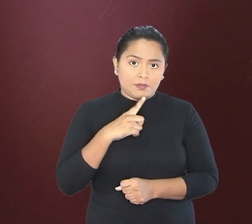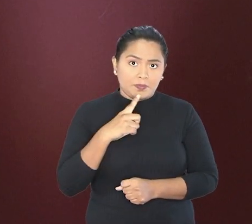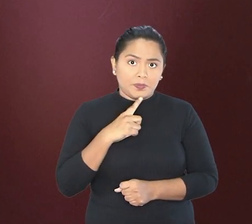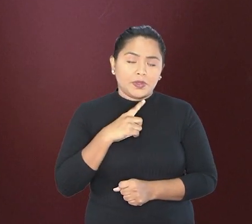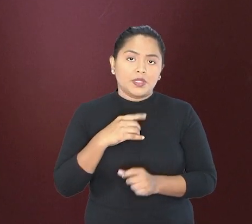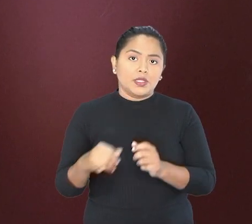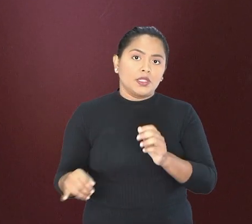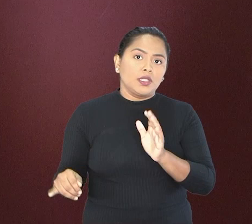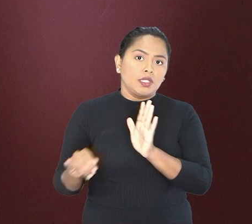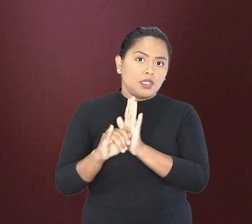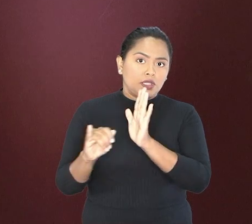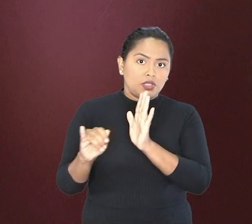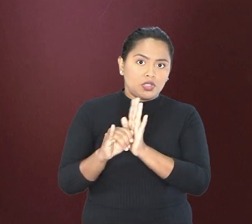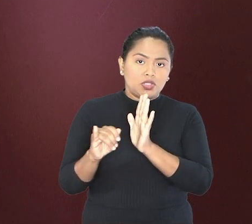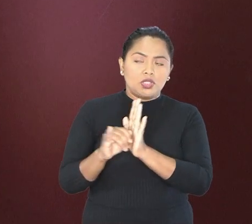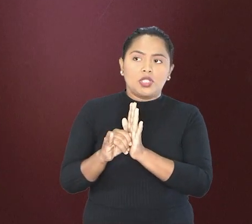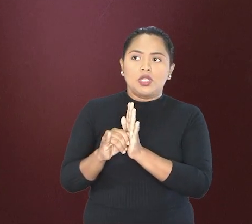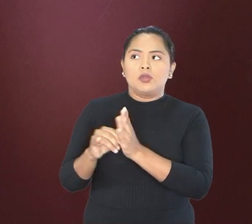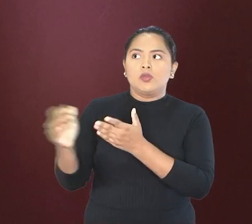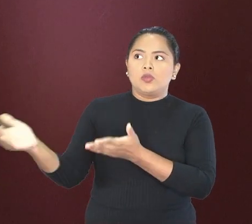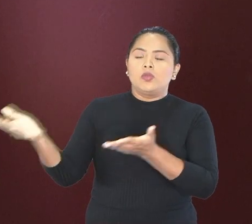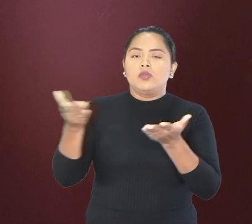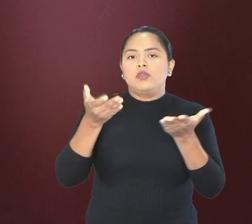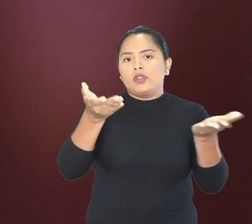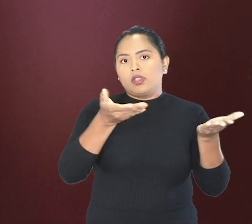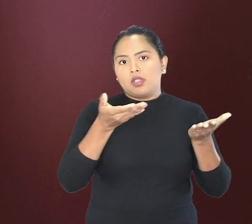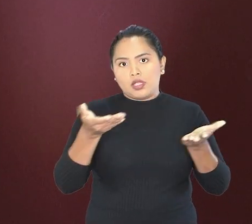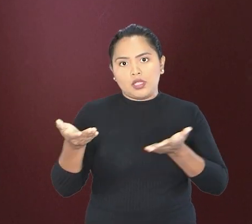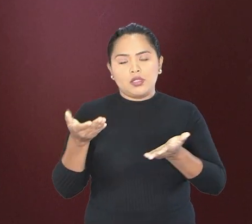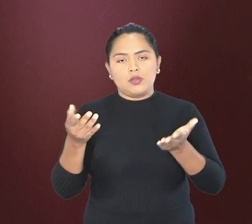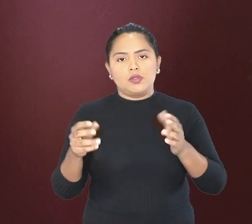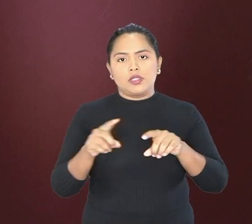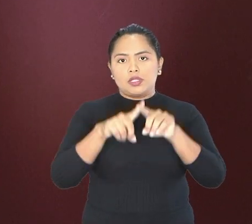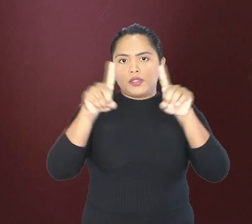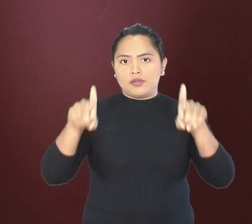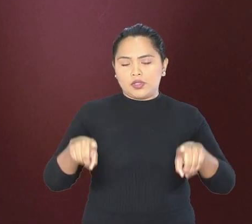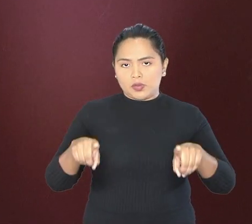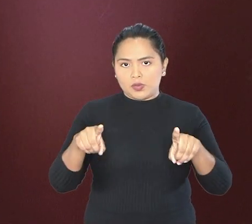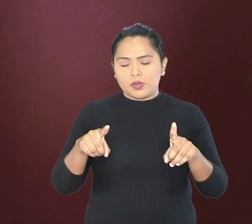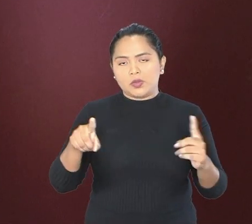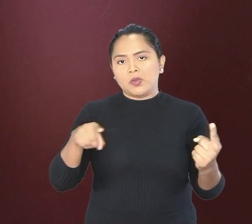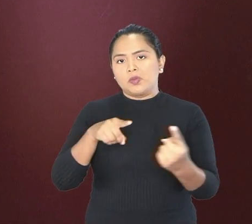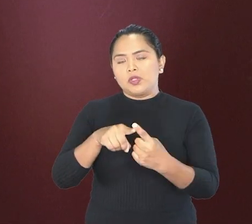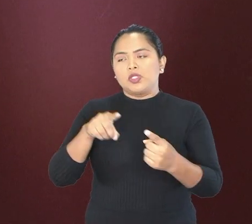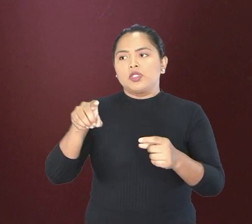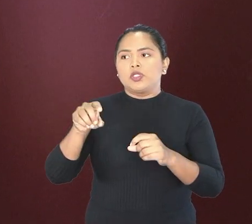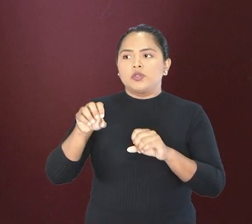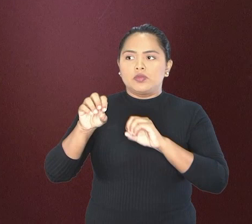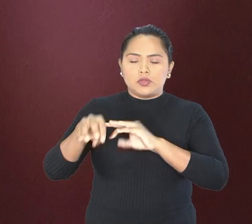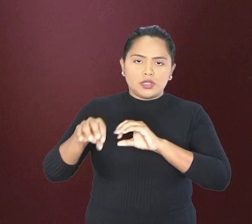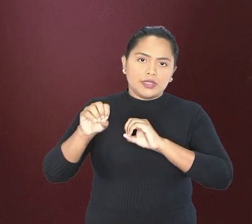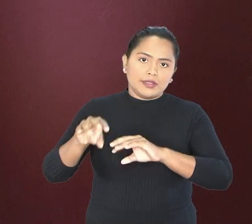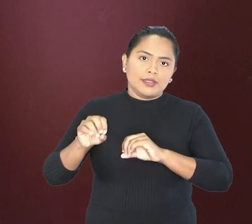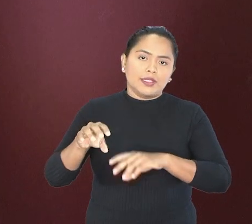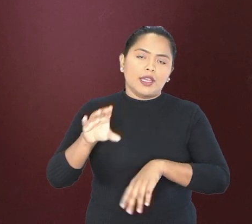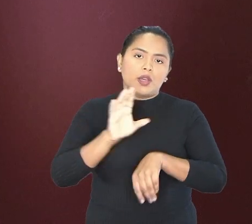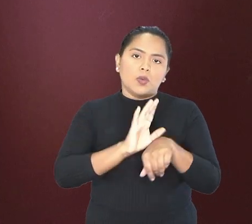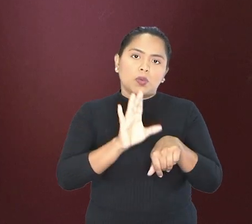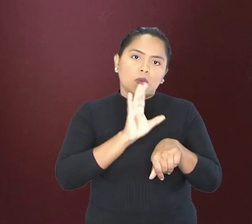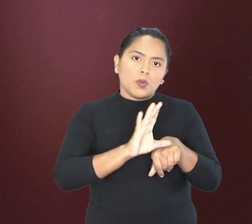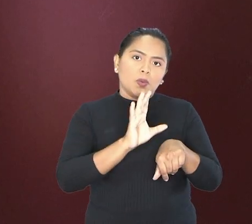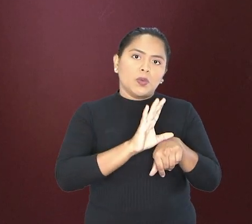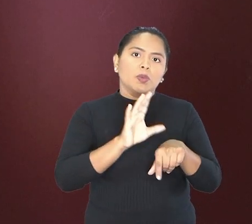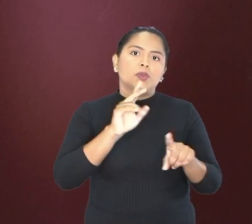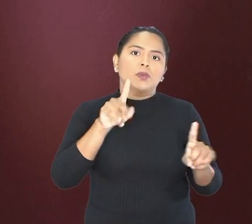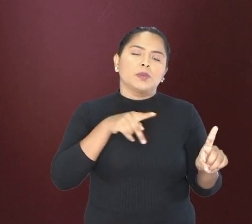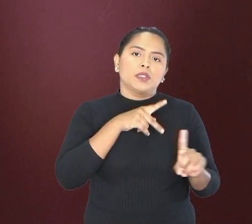para convocar os servidores que têm interesse em dar cursos de instrutoria naqueles cursos que foram planejados